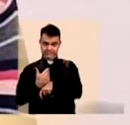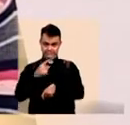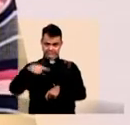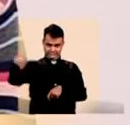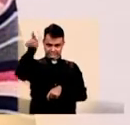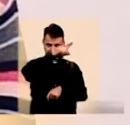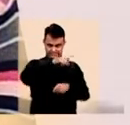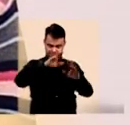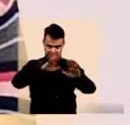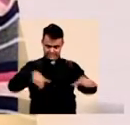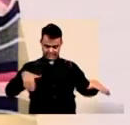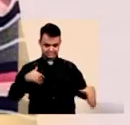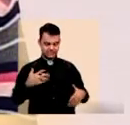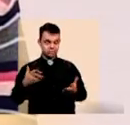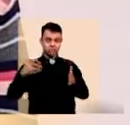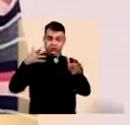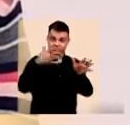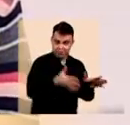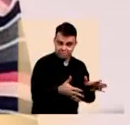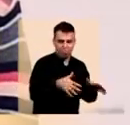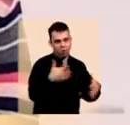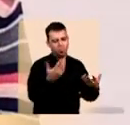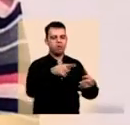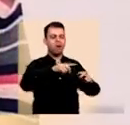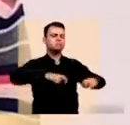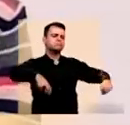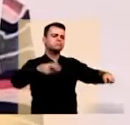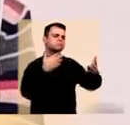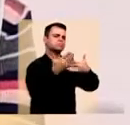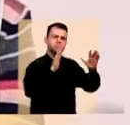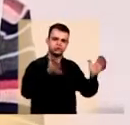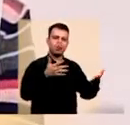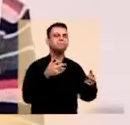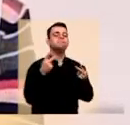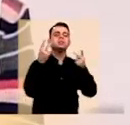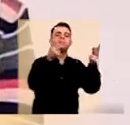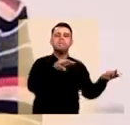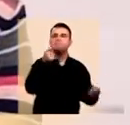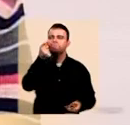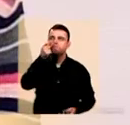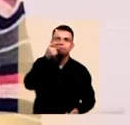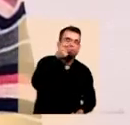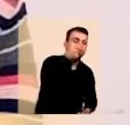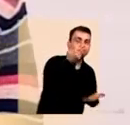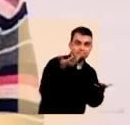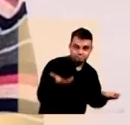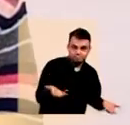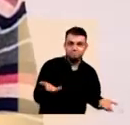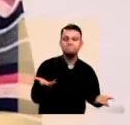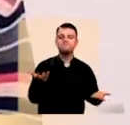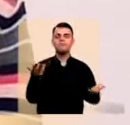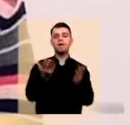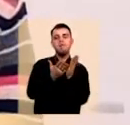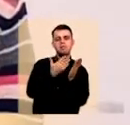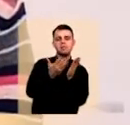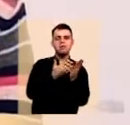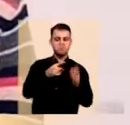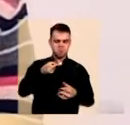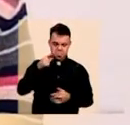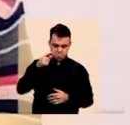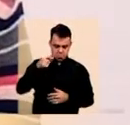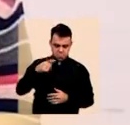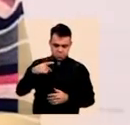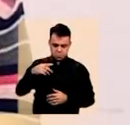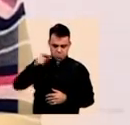ou então depois da atividade elas visitam, né? E tem contato com